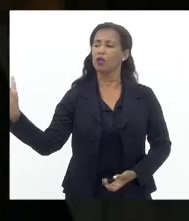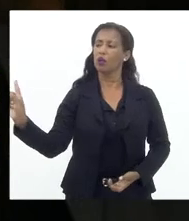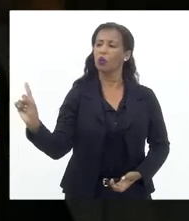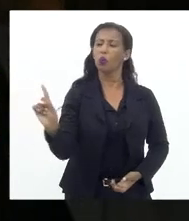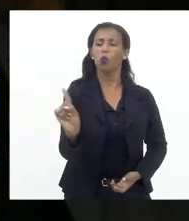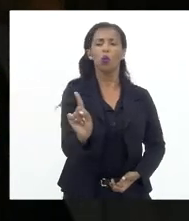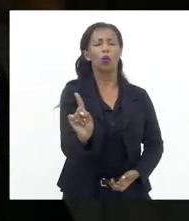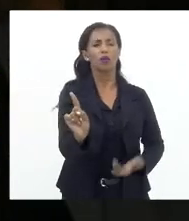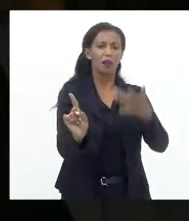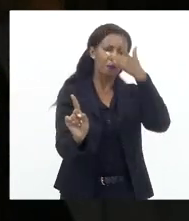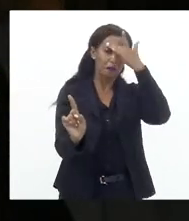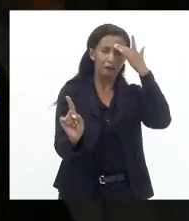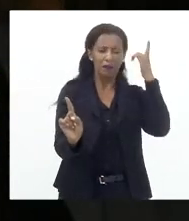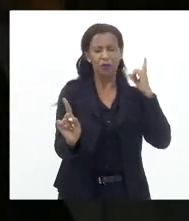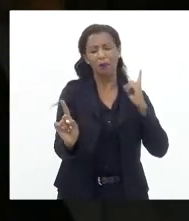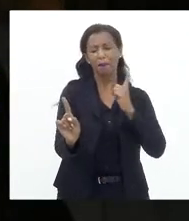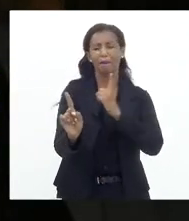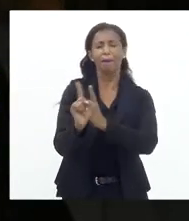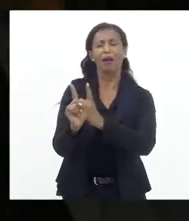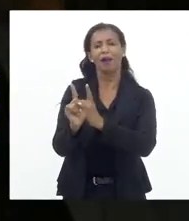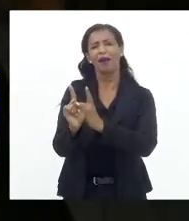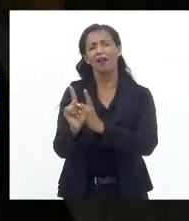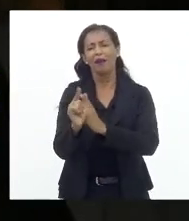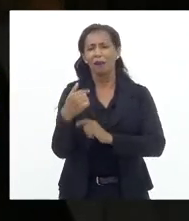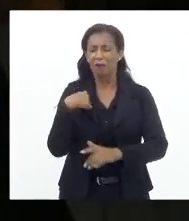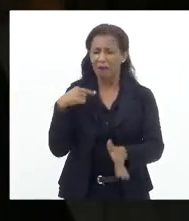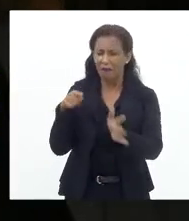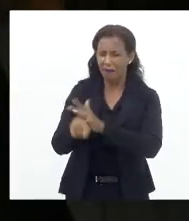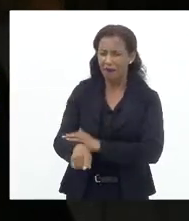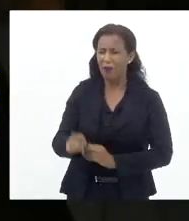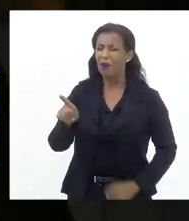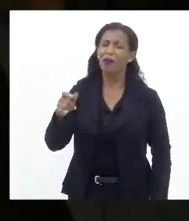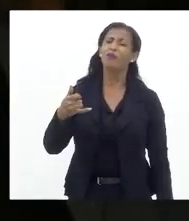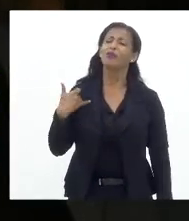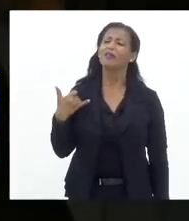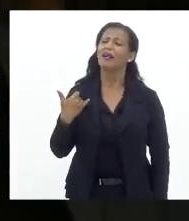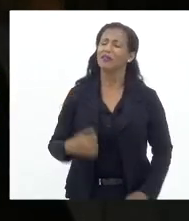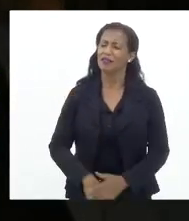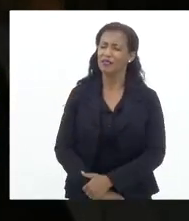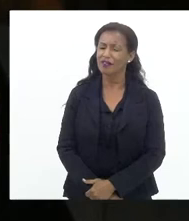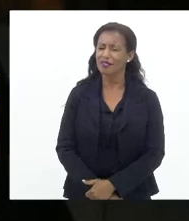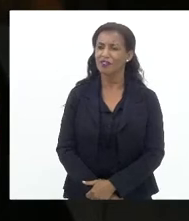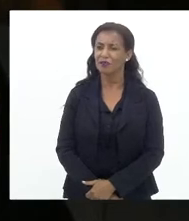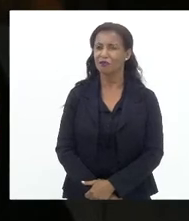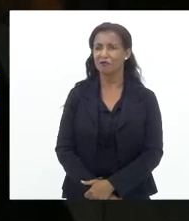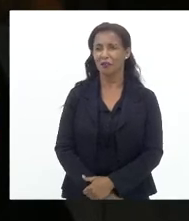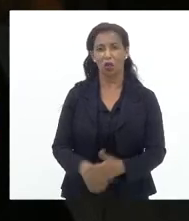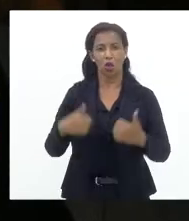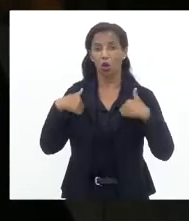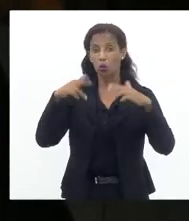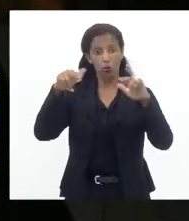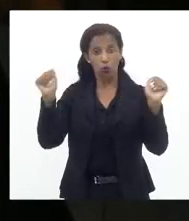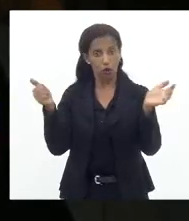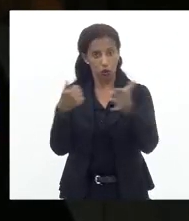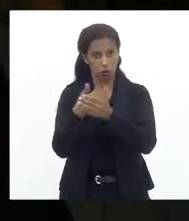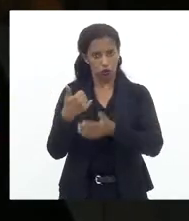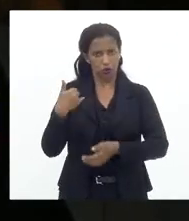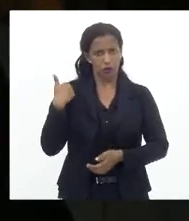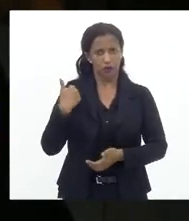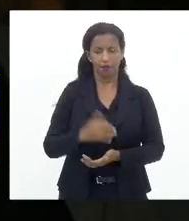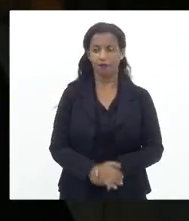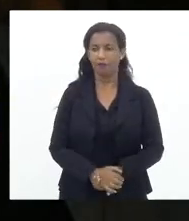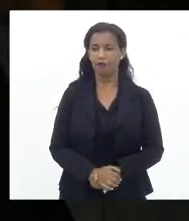Anos falas Paulo quantos anos você tem eu falei até porque nunca escondi de idade